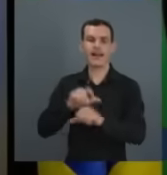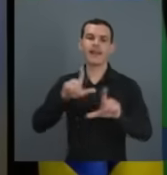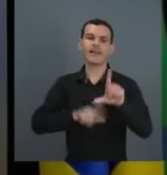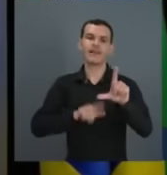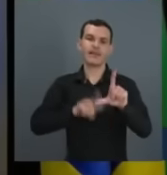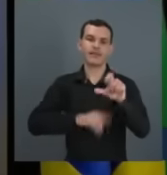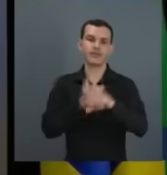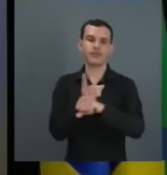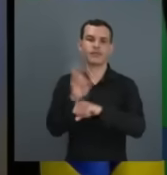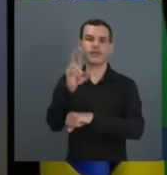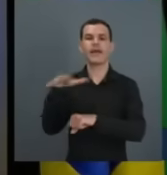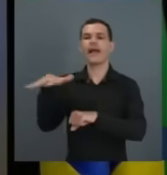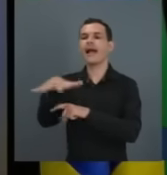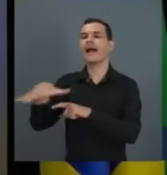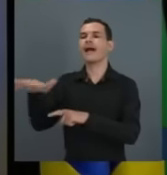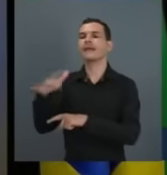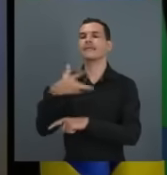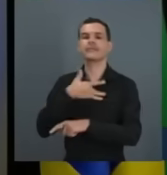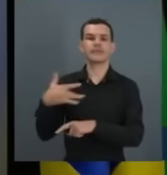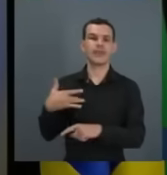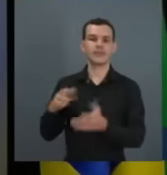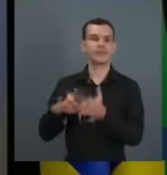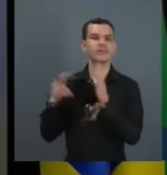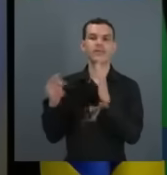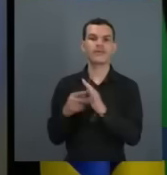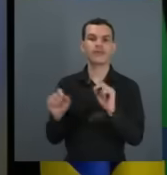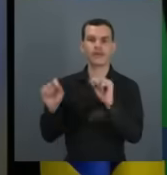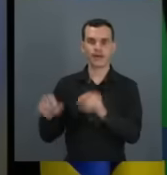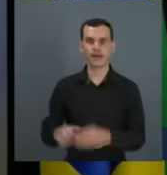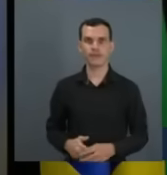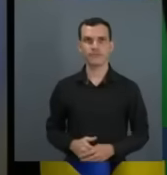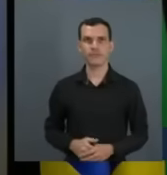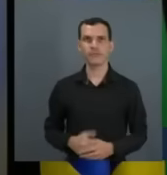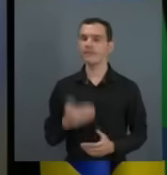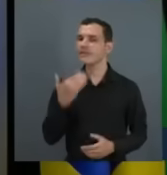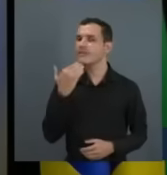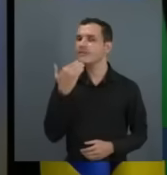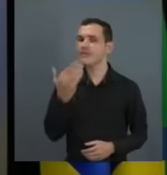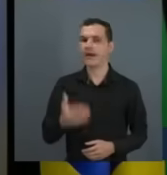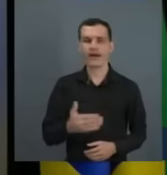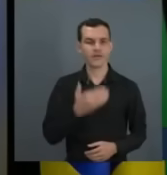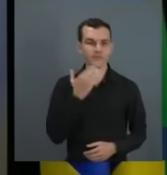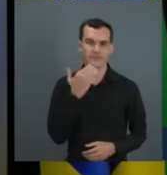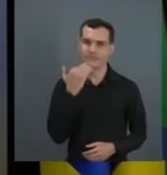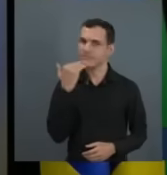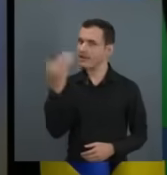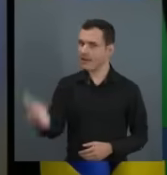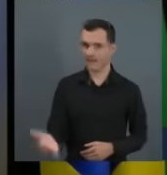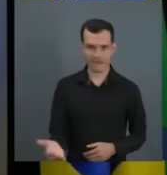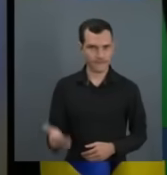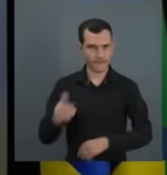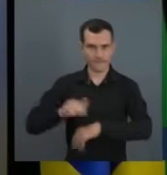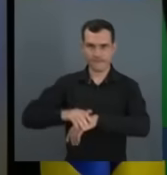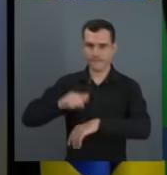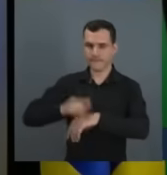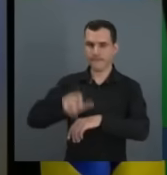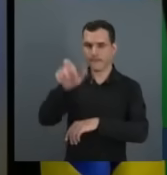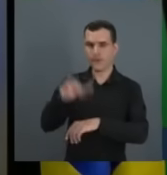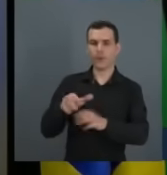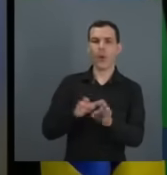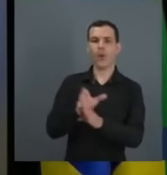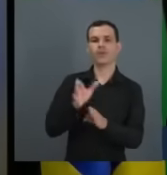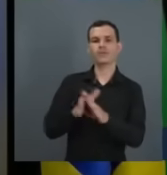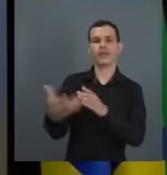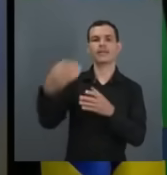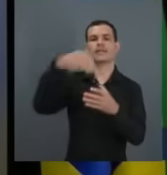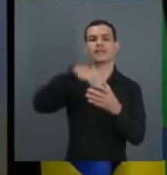é na área da saúde. Ou seja, absolutamente nada a ver com as funções de um conselheiro do Tribunal